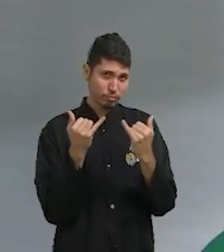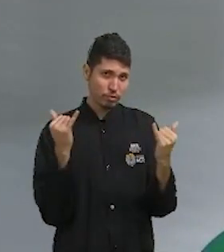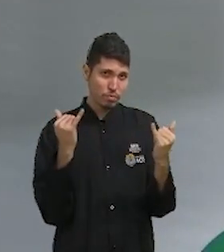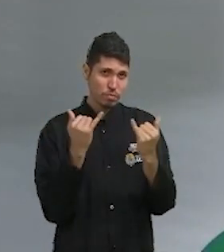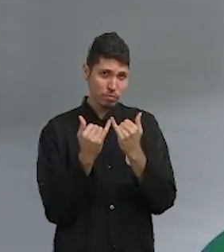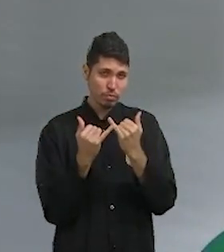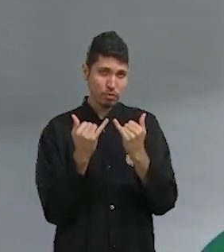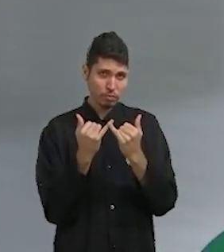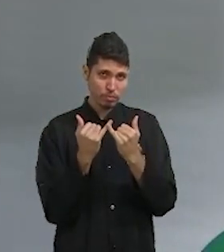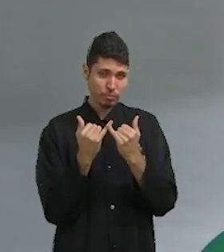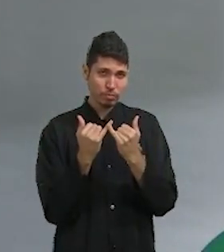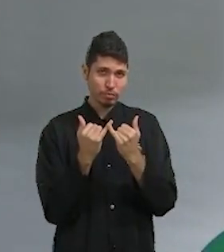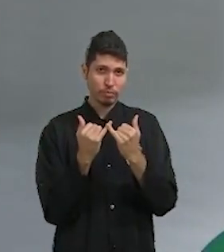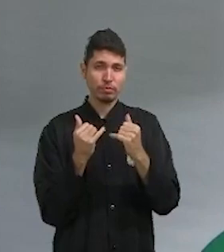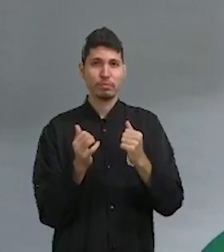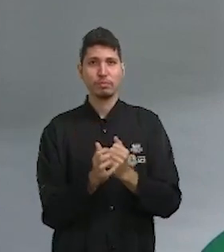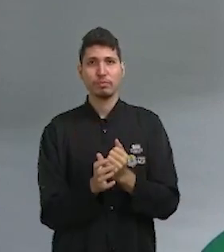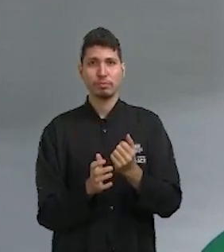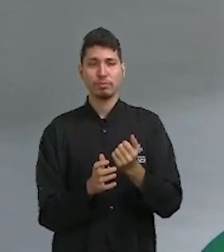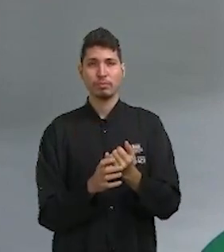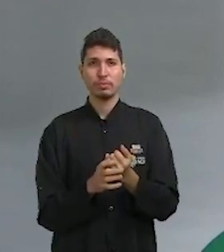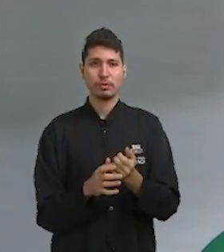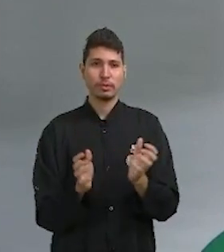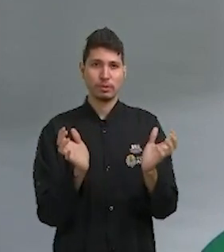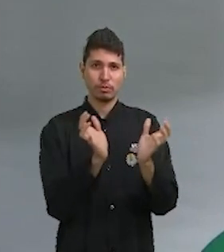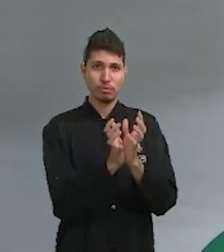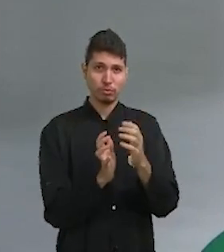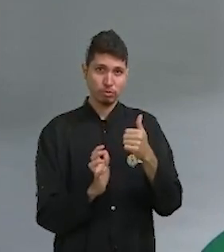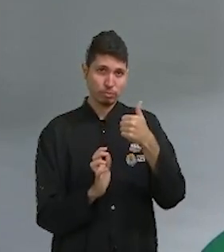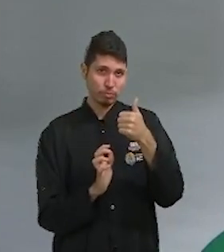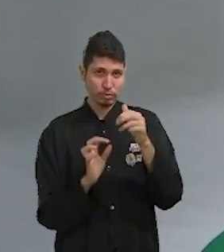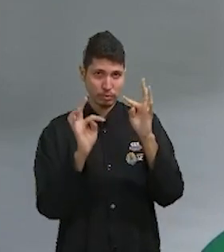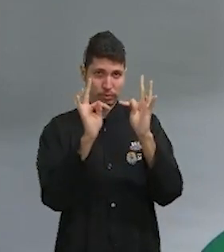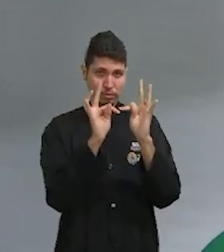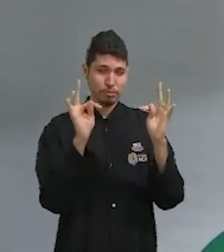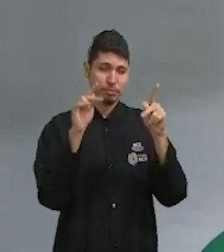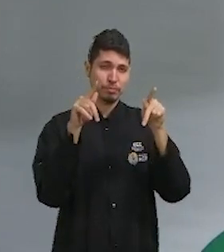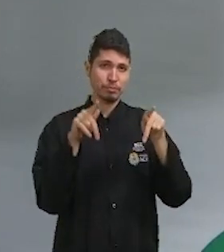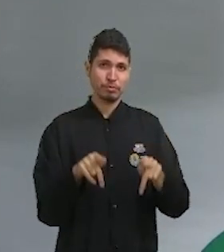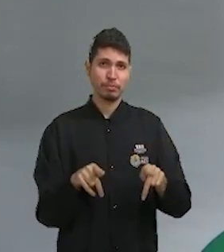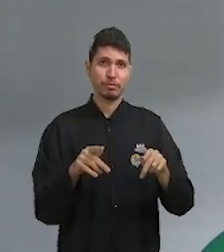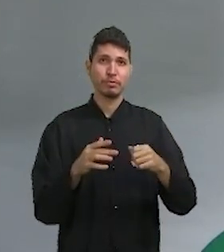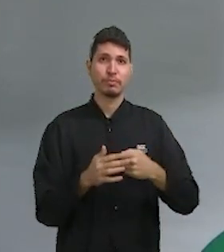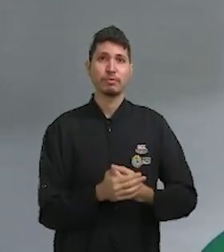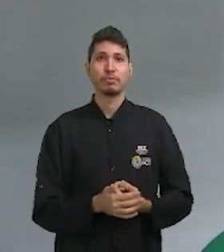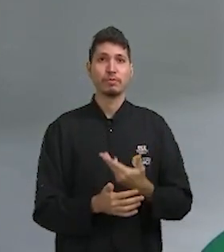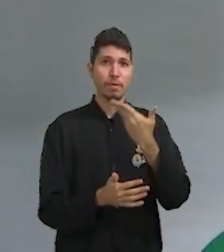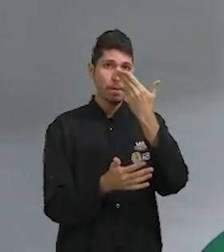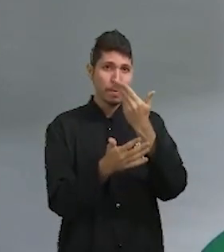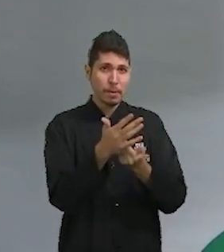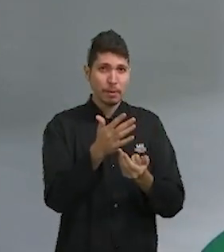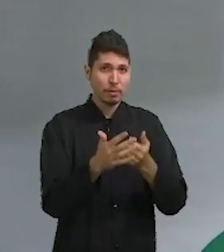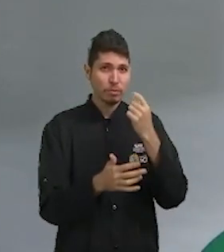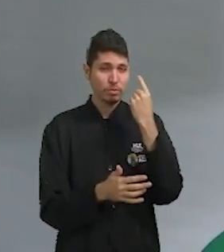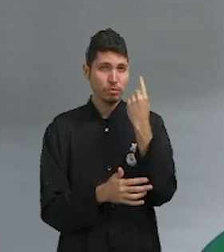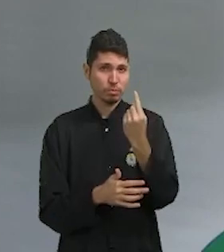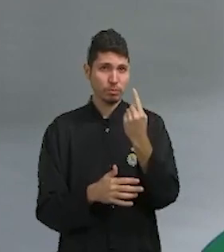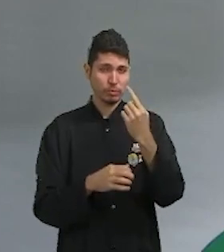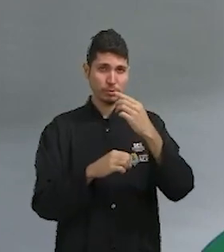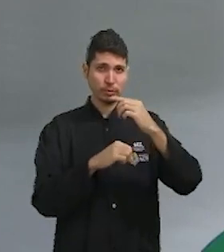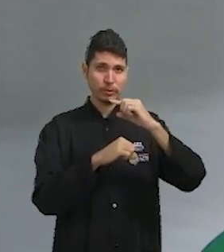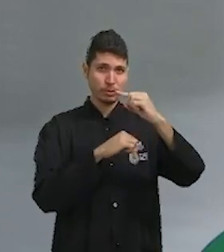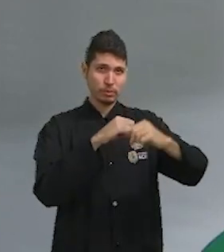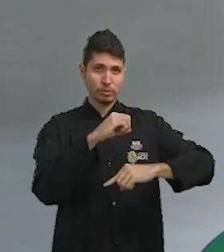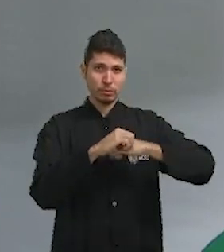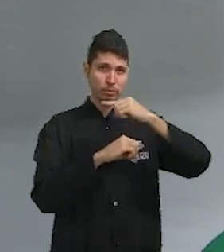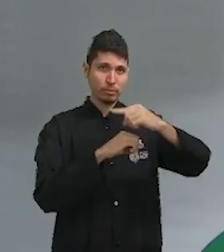bem. Os elementos que estão no grupo 1 da nossa tabela periódica, eles vão perder um elétron. Então, eles